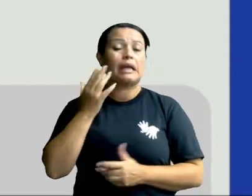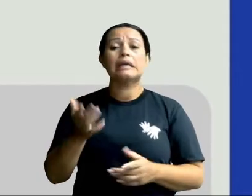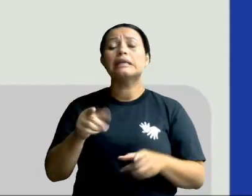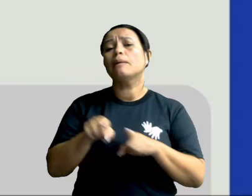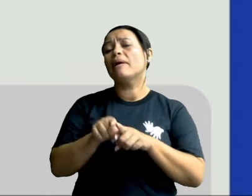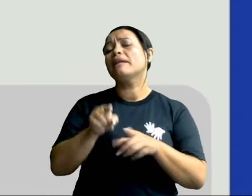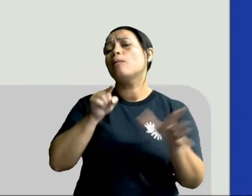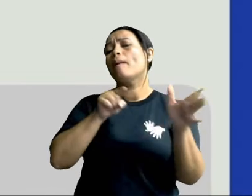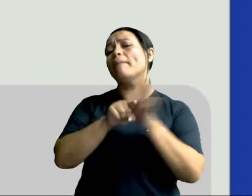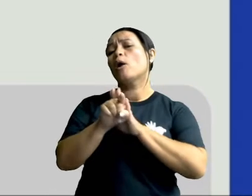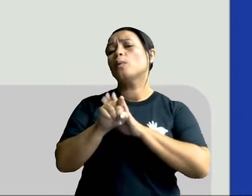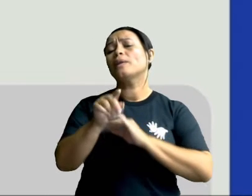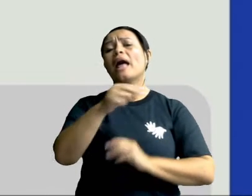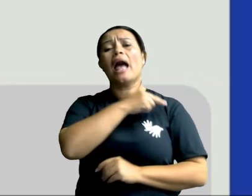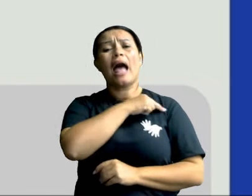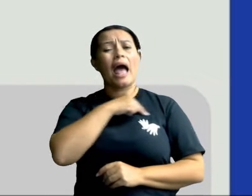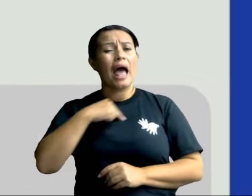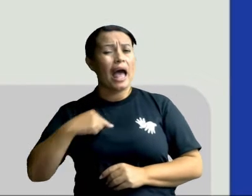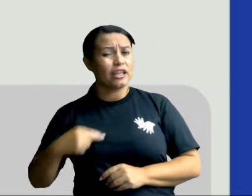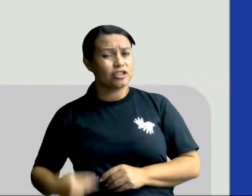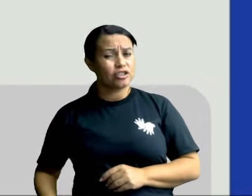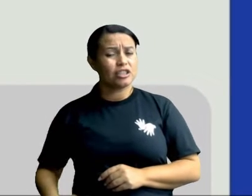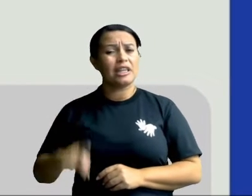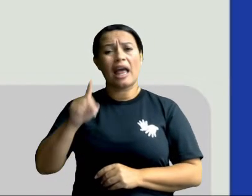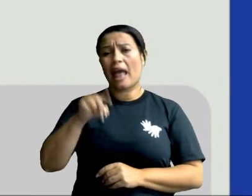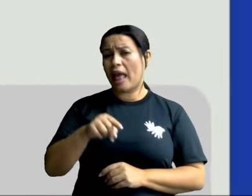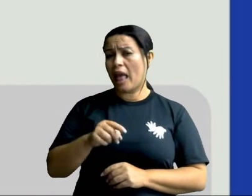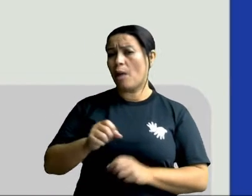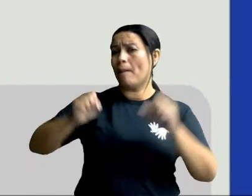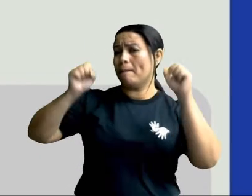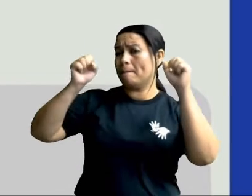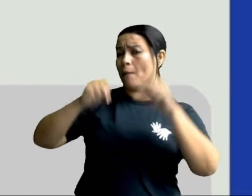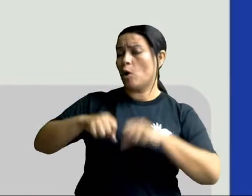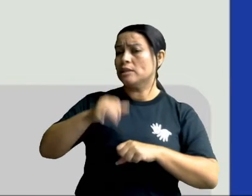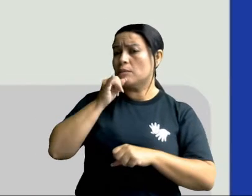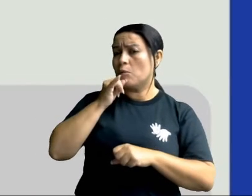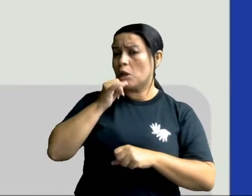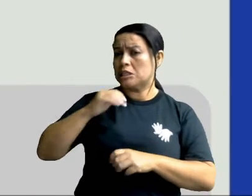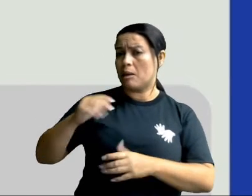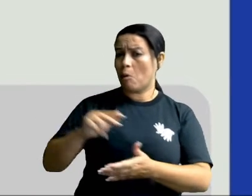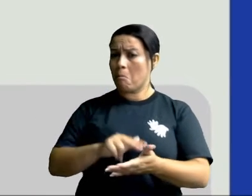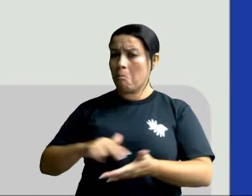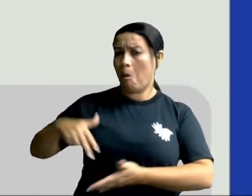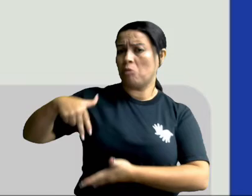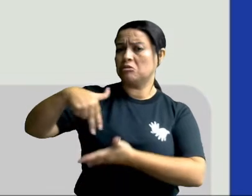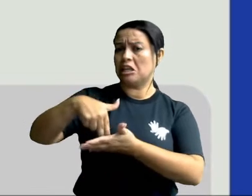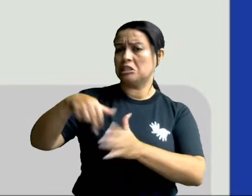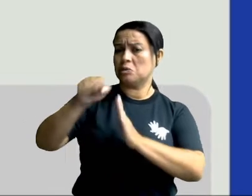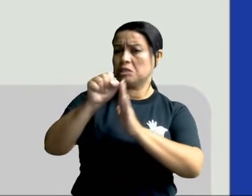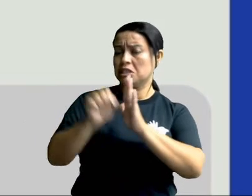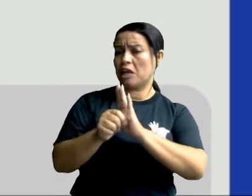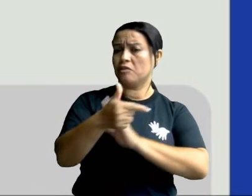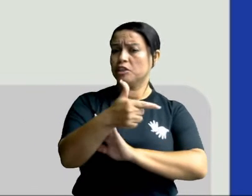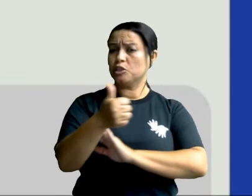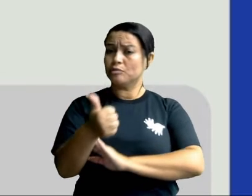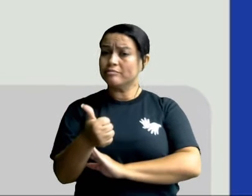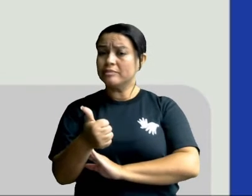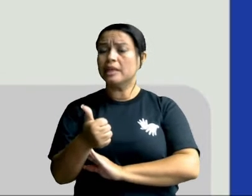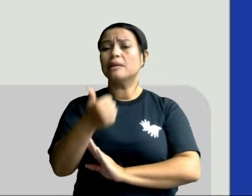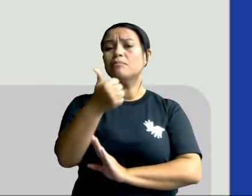E aí fica uma pergunta, A China, potência do século XXI, as reformas econômicas implantadas na China a partir